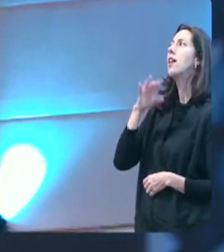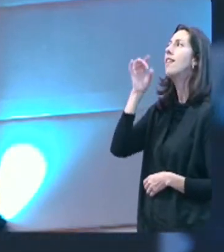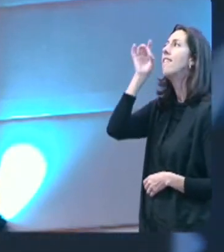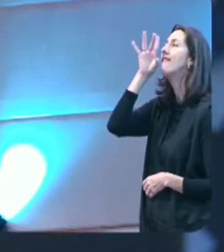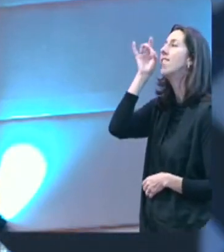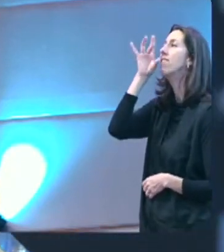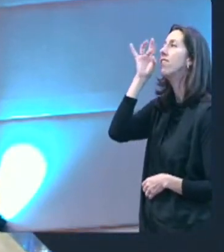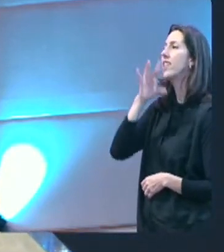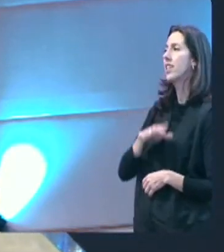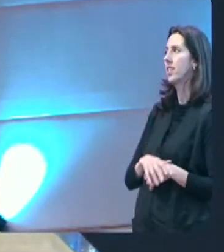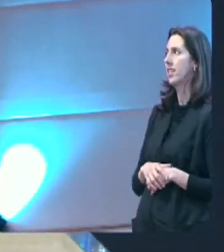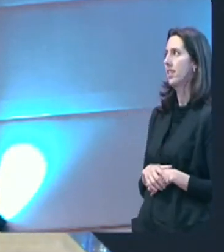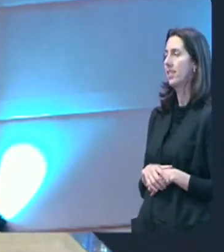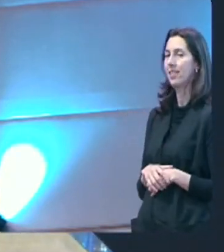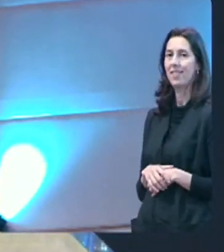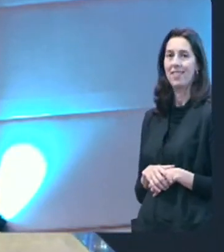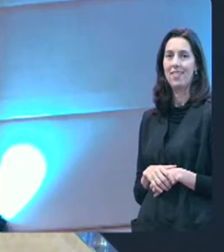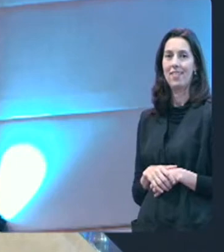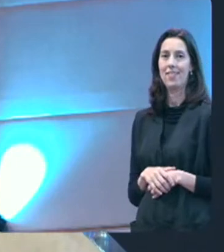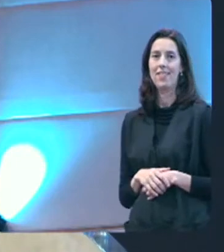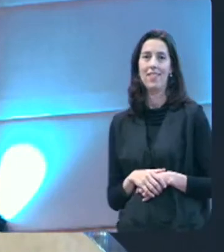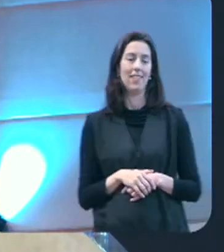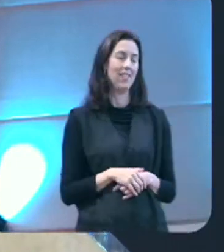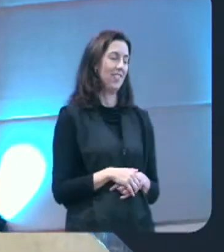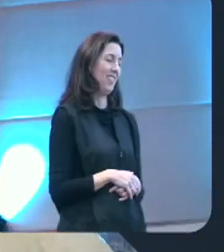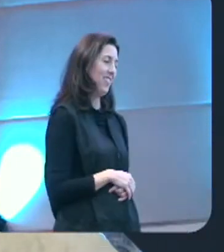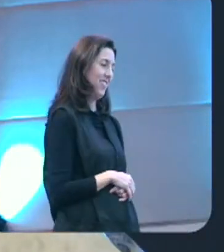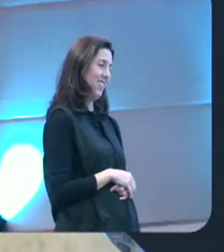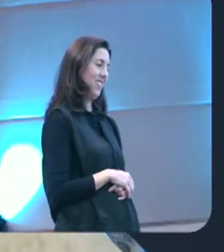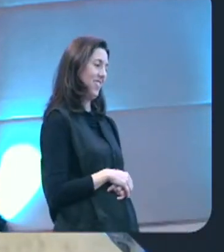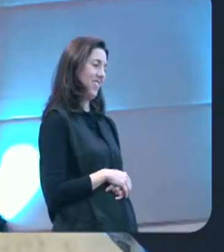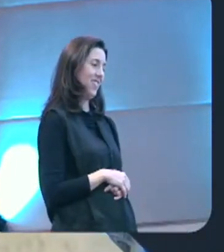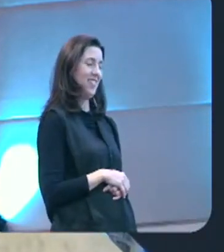esmeralda. O homem olha para ela,